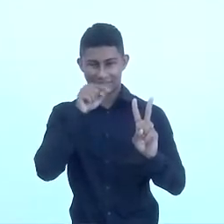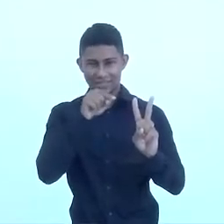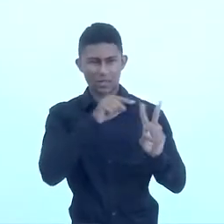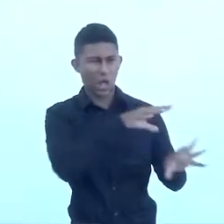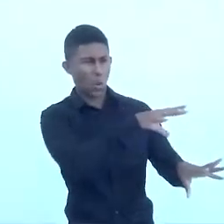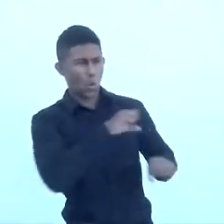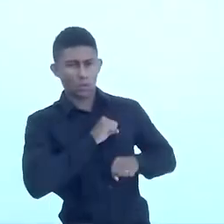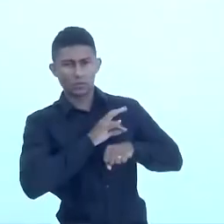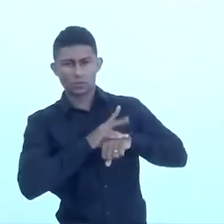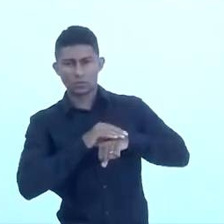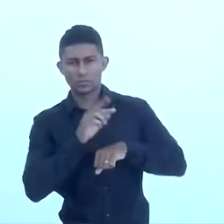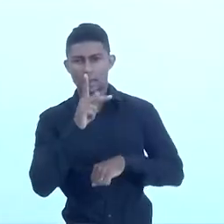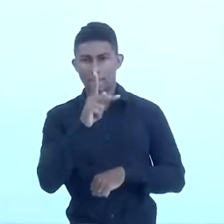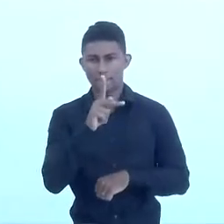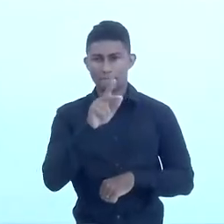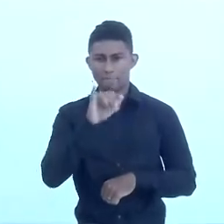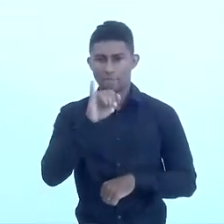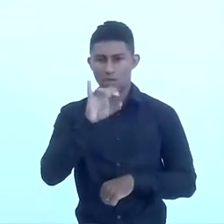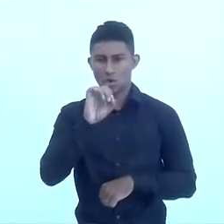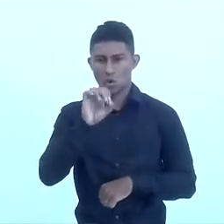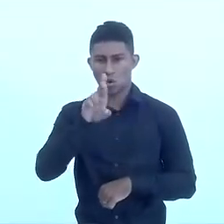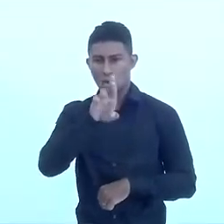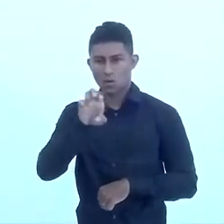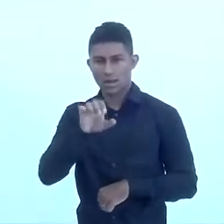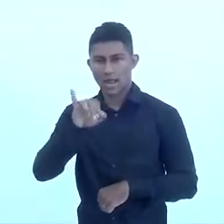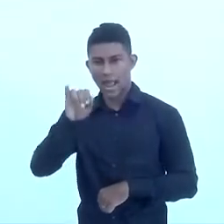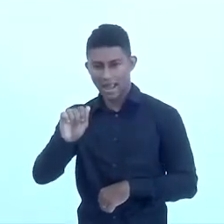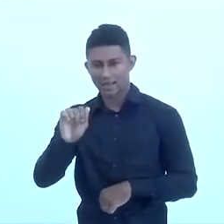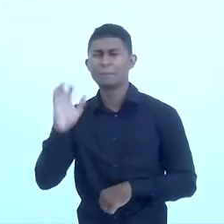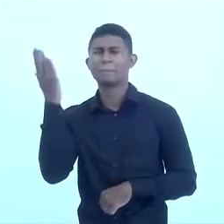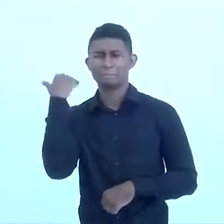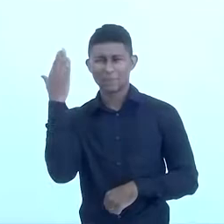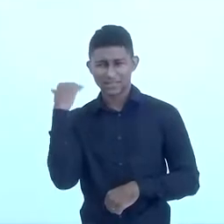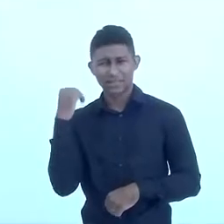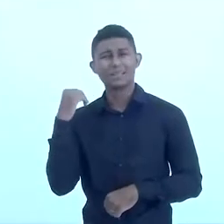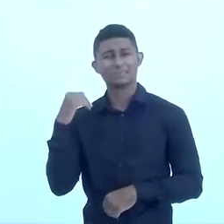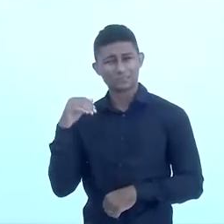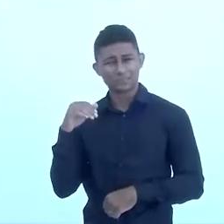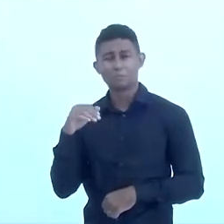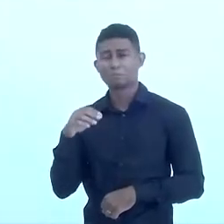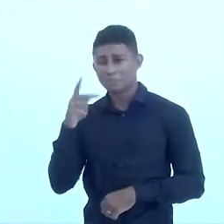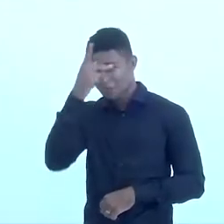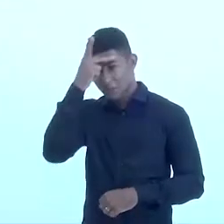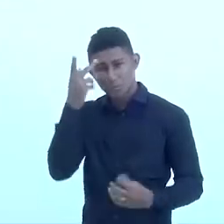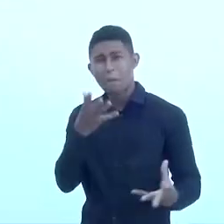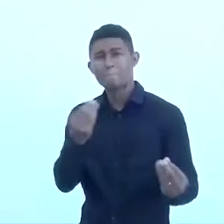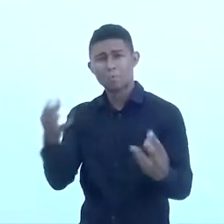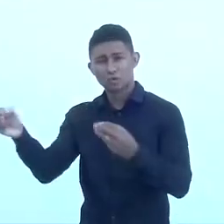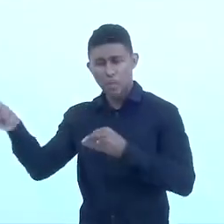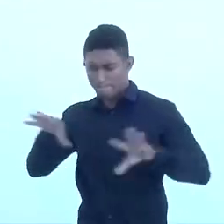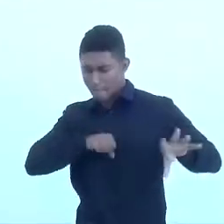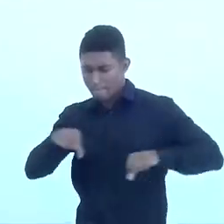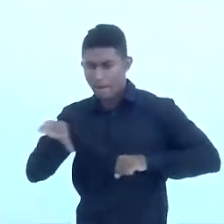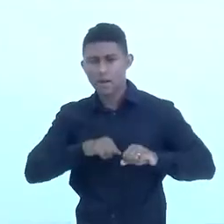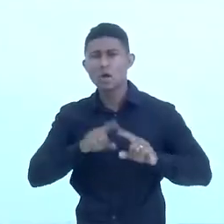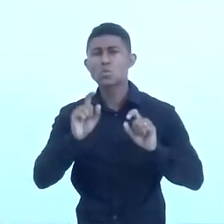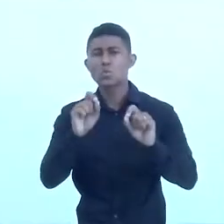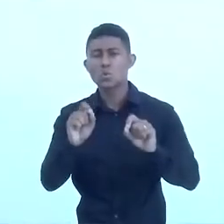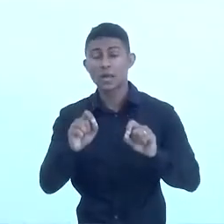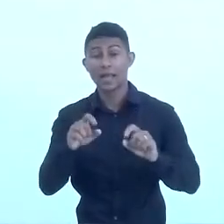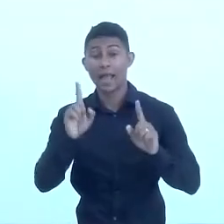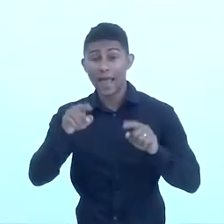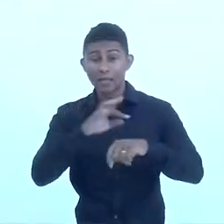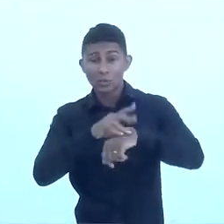teve piorreia. Era uma doença que era muito comum na época, que derrubava os dentes. Simplesmente